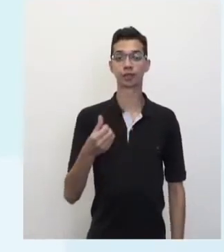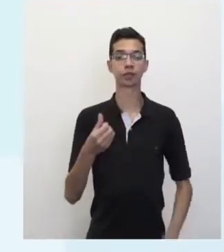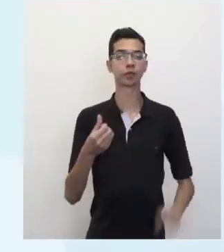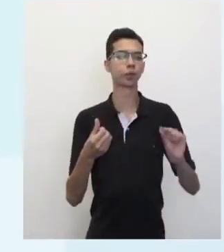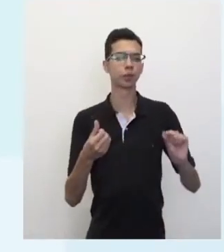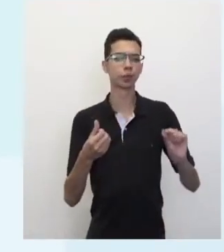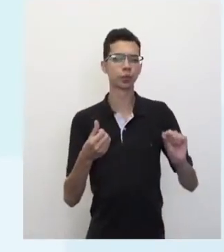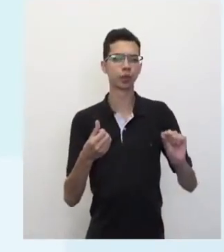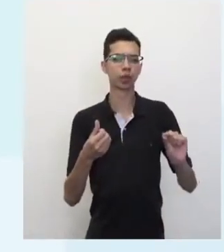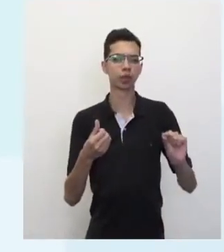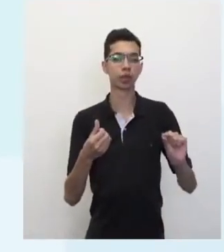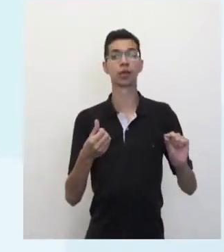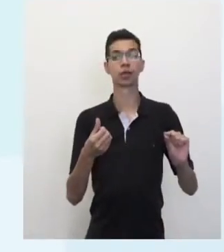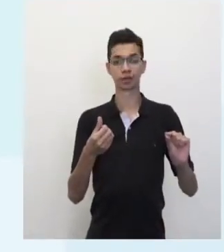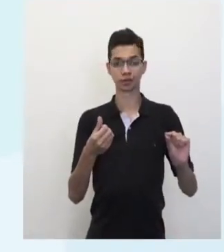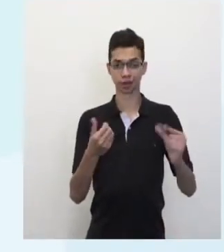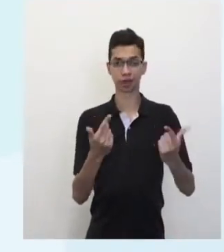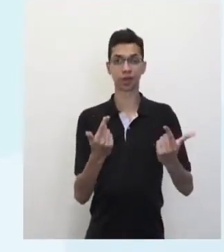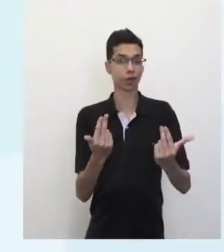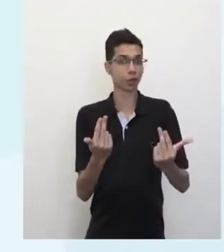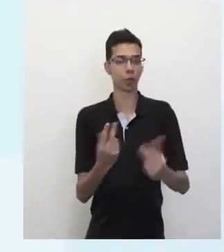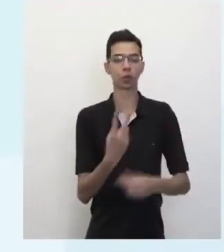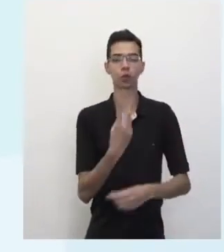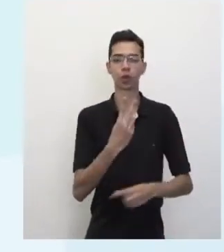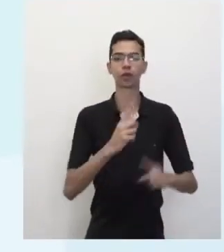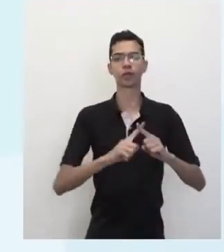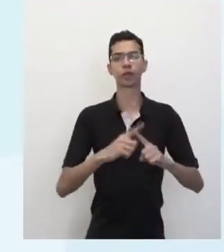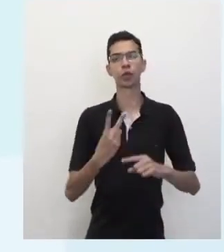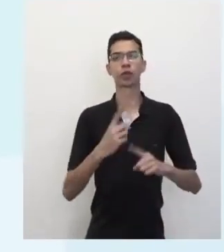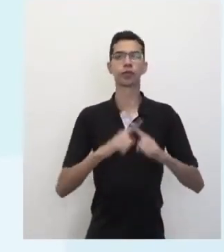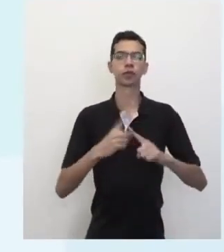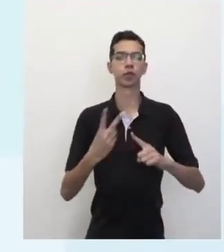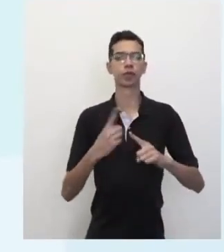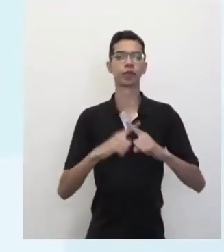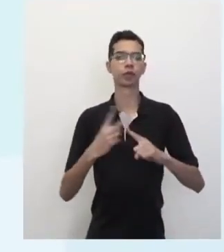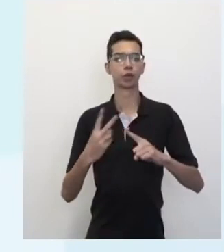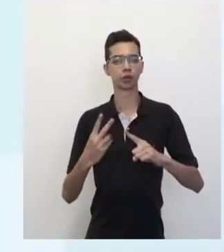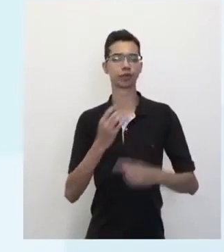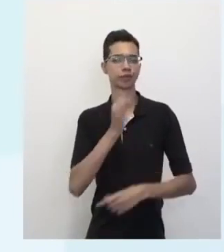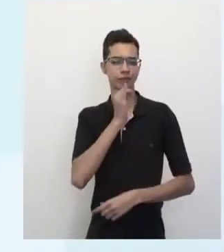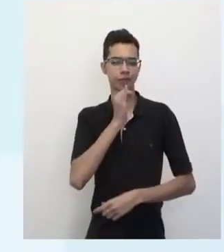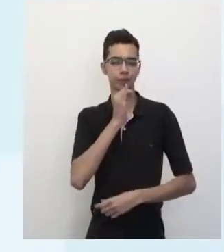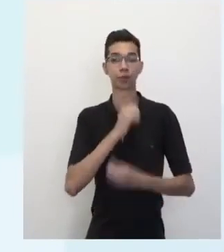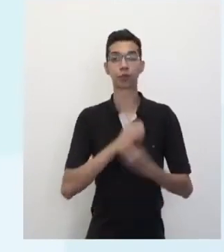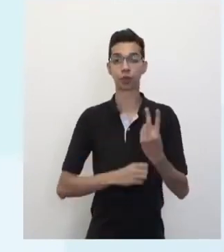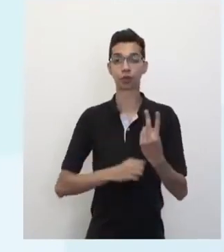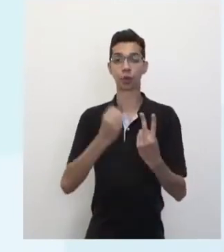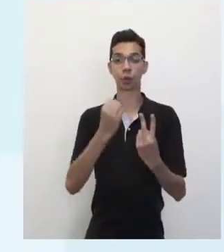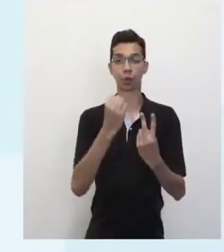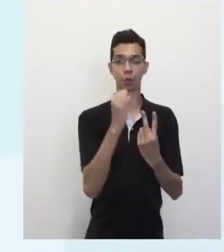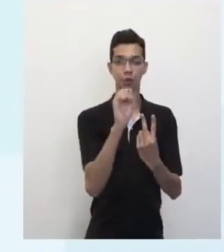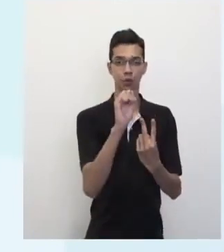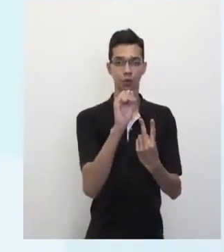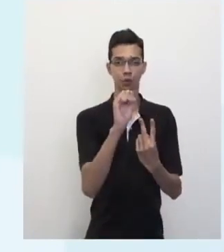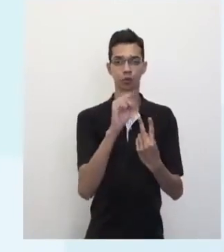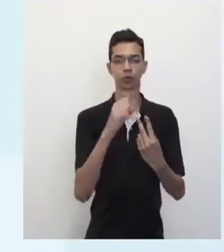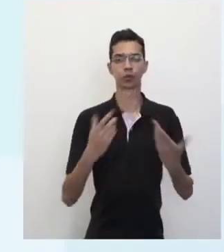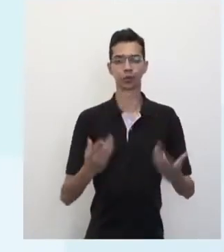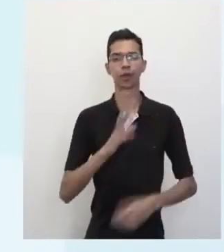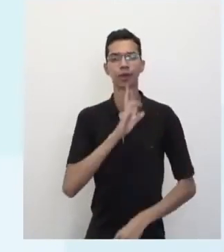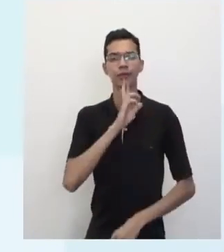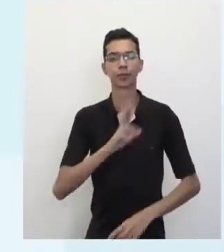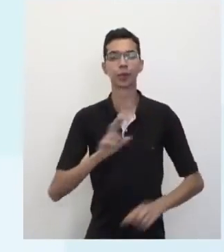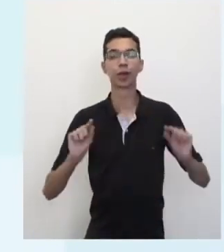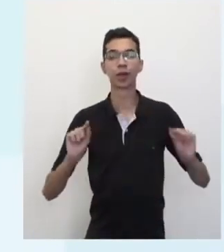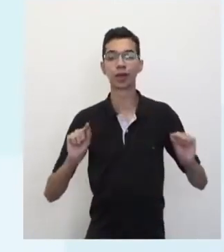mesma coisa que escrever 2 vezes 2 vezes 2, ou seja, 2 elevado à oitava potência. E, portanto, quem respondeu lá, ó, tá